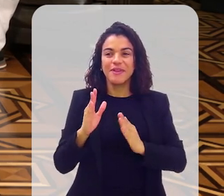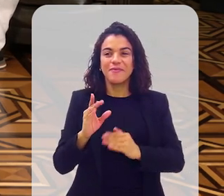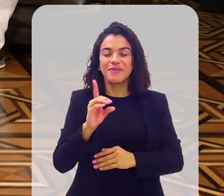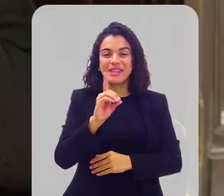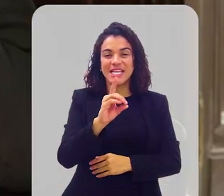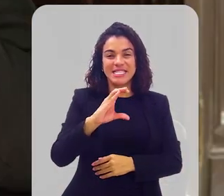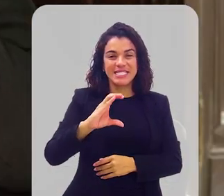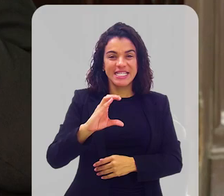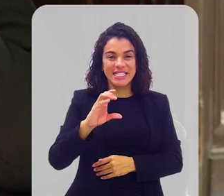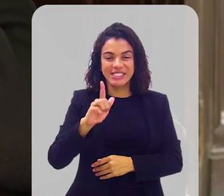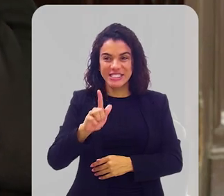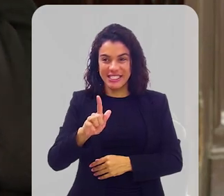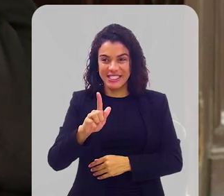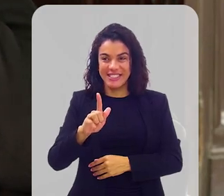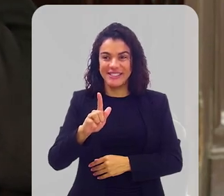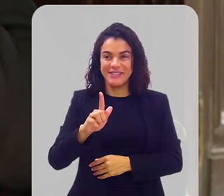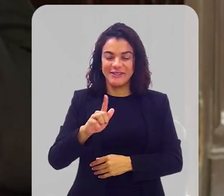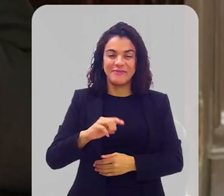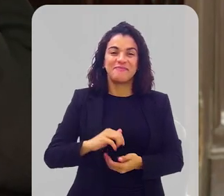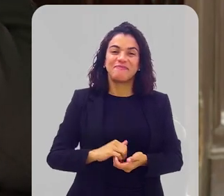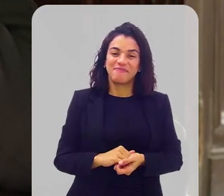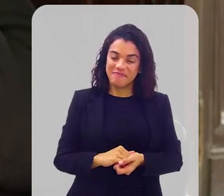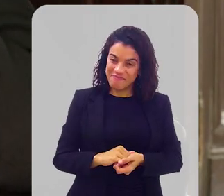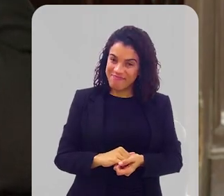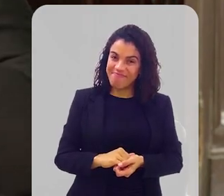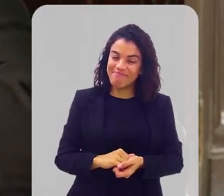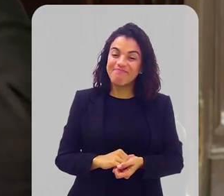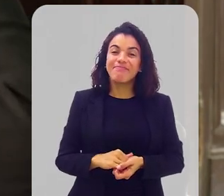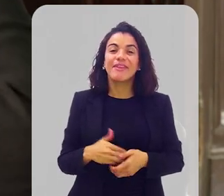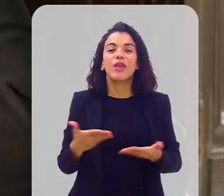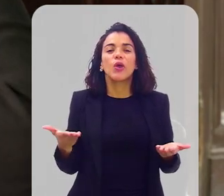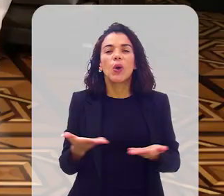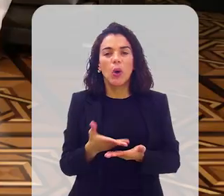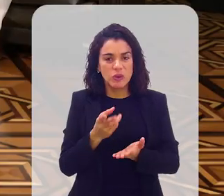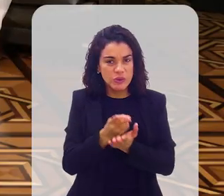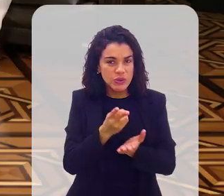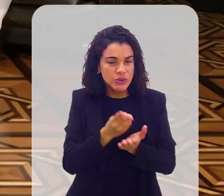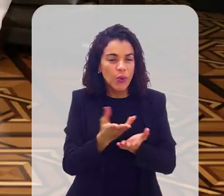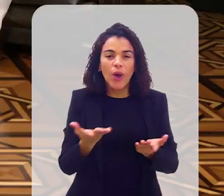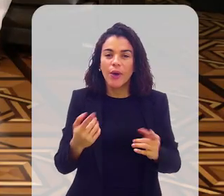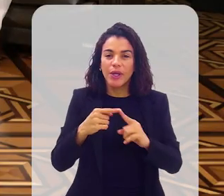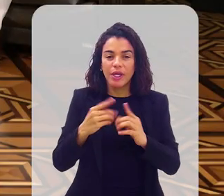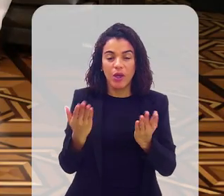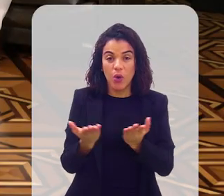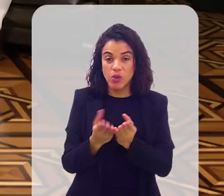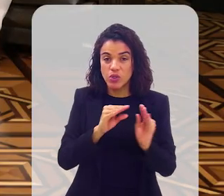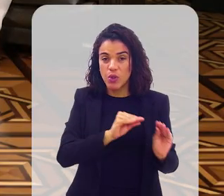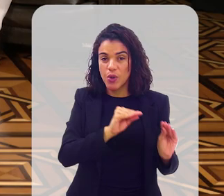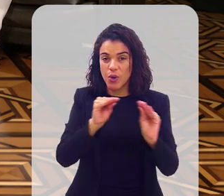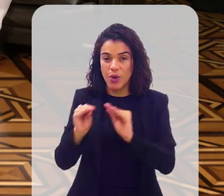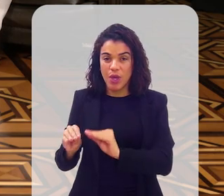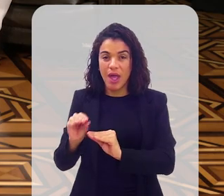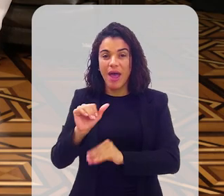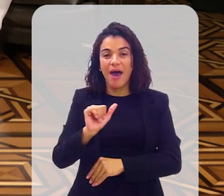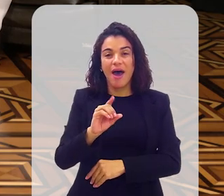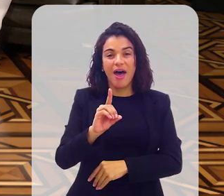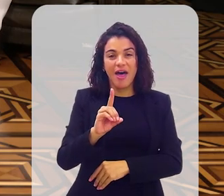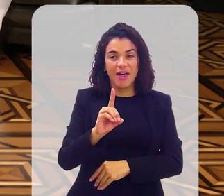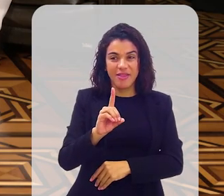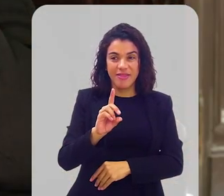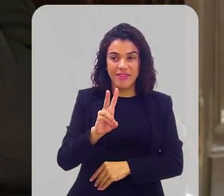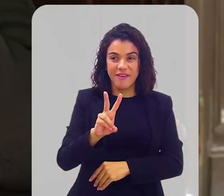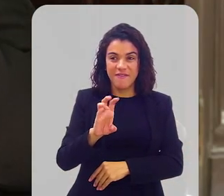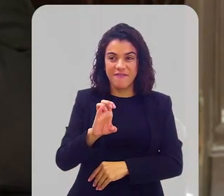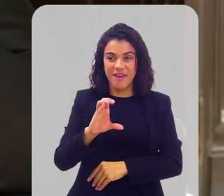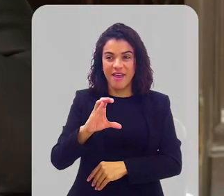da DCG, Congregação de Aguiar Torres. Olha, que lindo. E hoje você permanece em qual igreja? Não, estou na ADVEC.